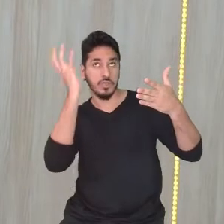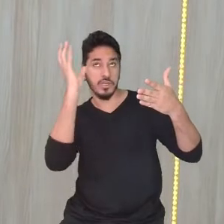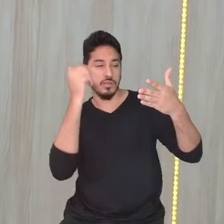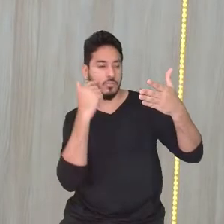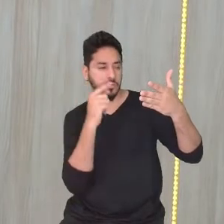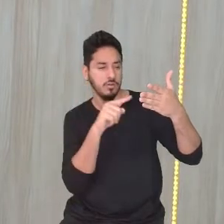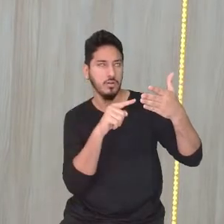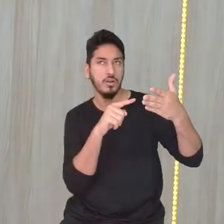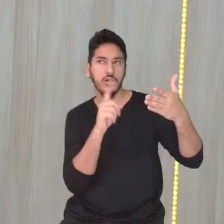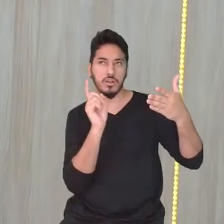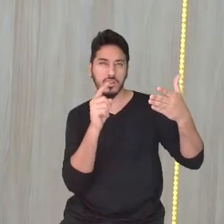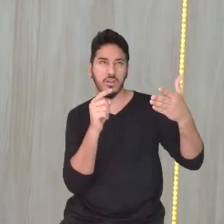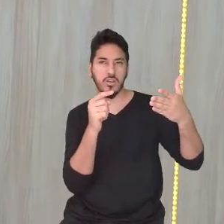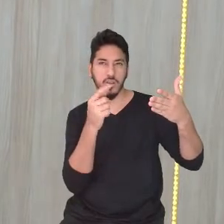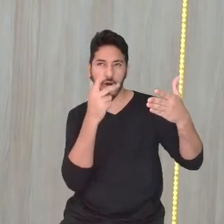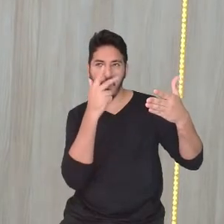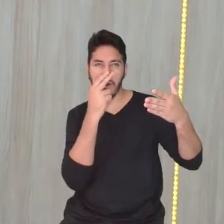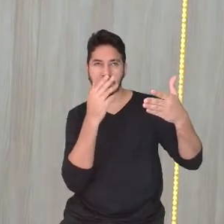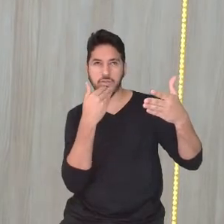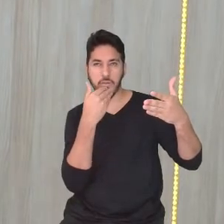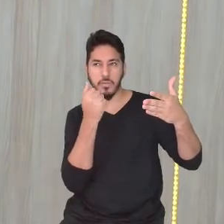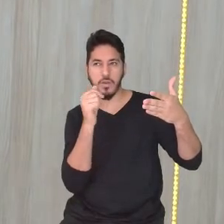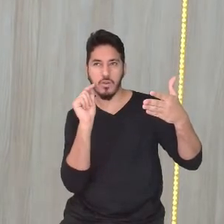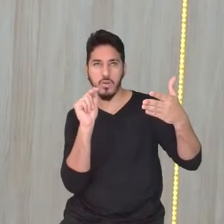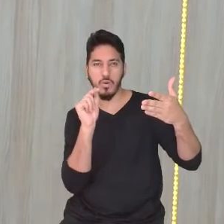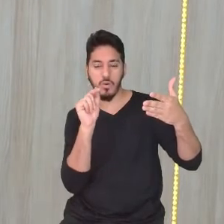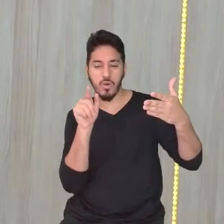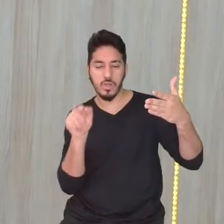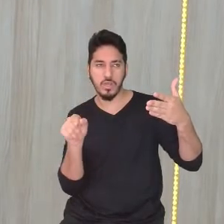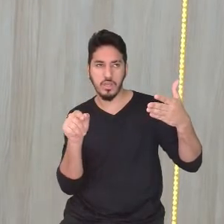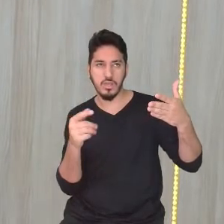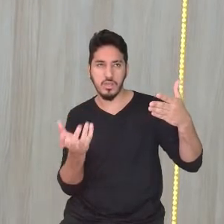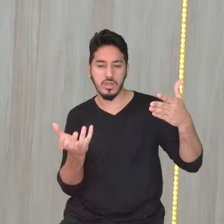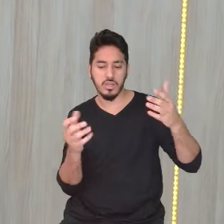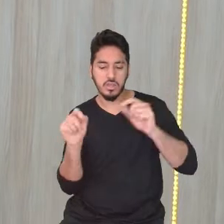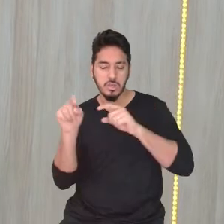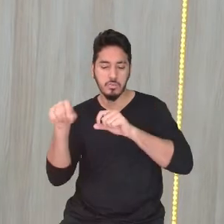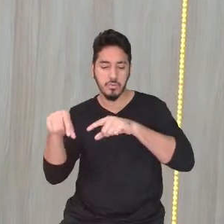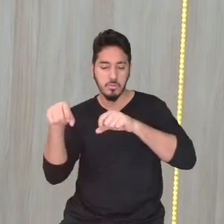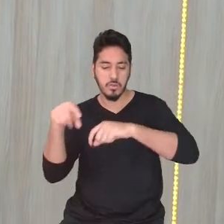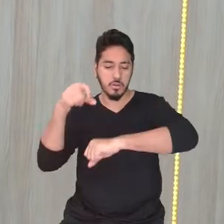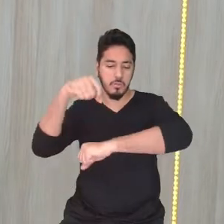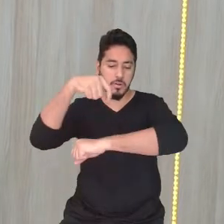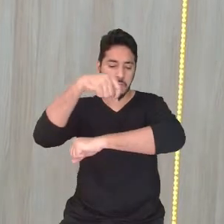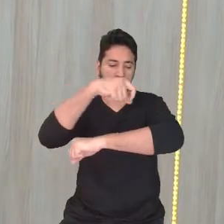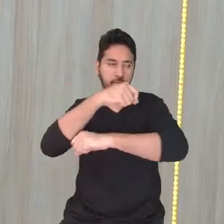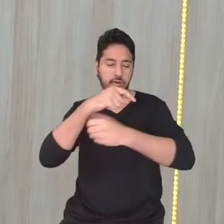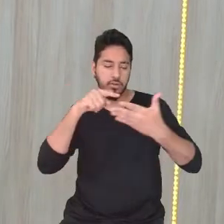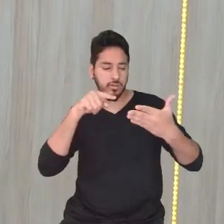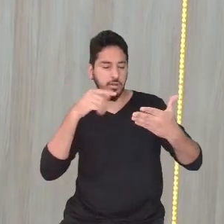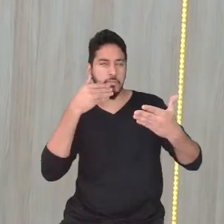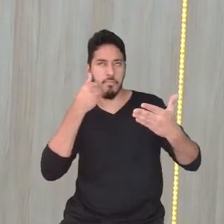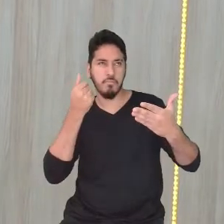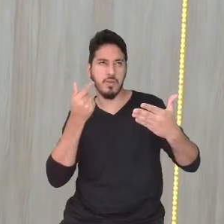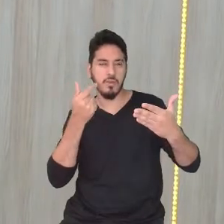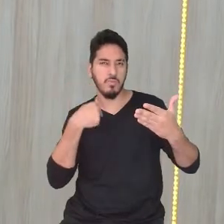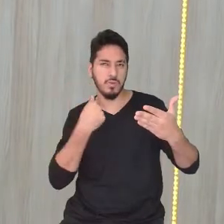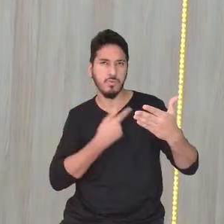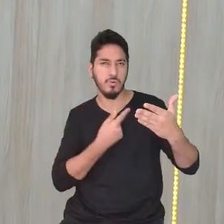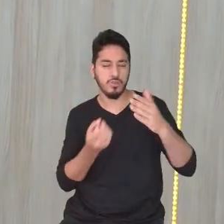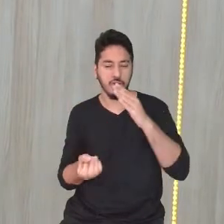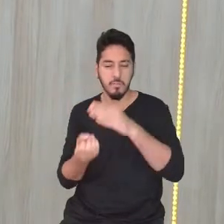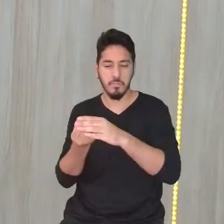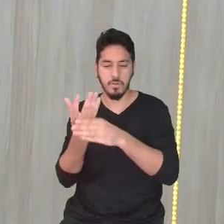dizer, tal época do ano é melhor para poder cuidar da terra. Tal época do ano é melhor para a gente poder